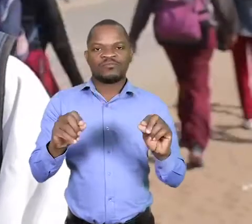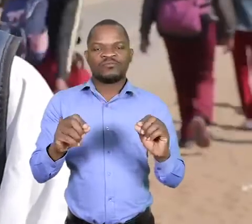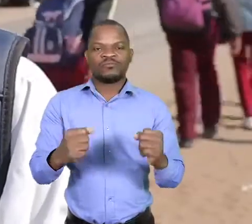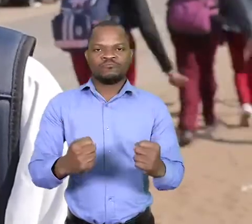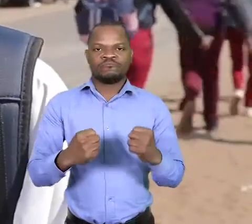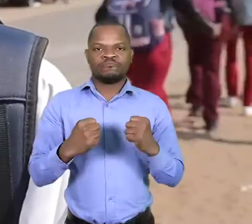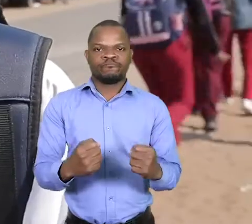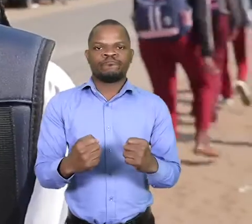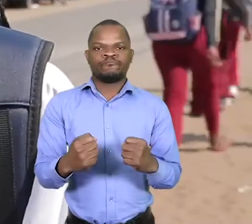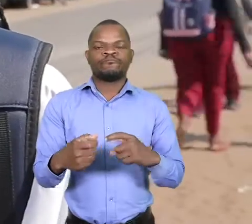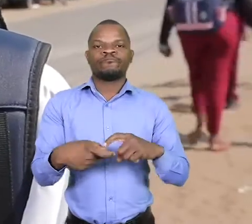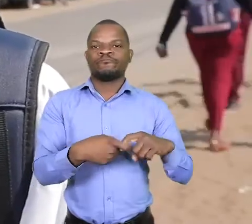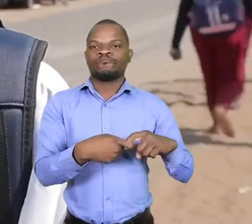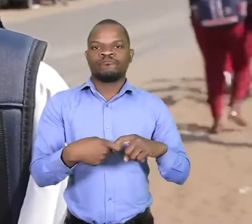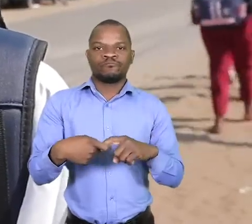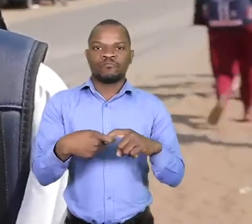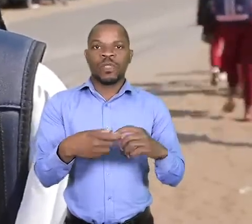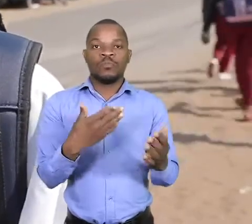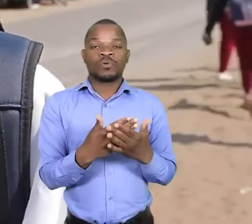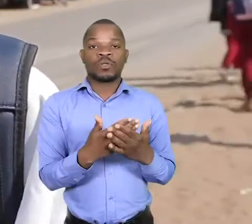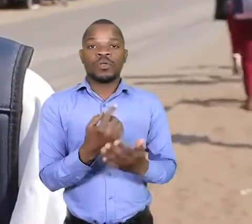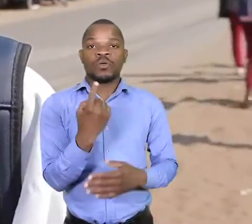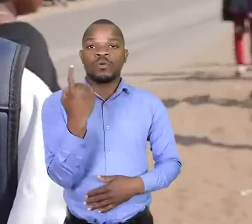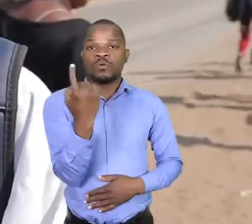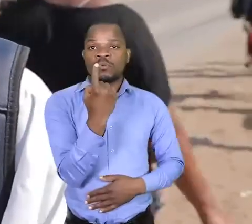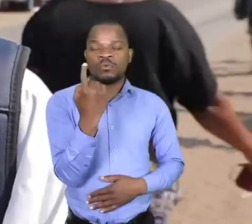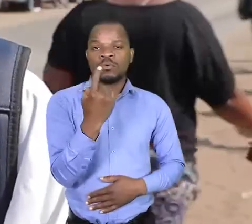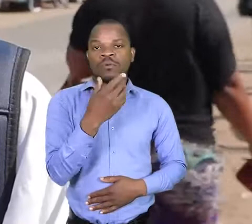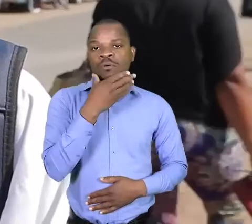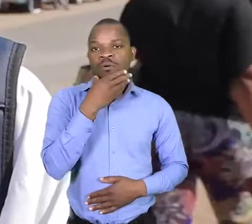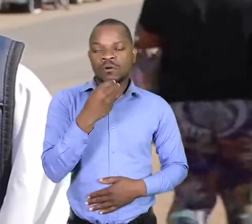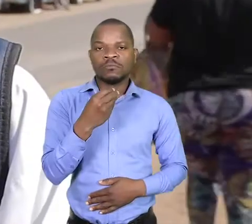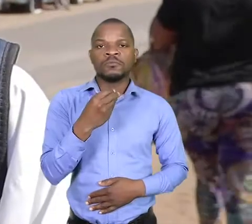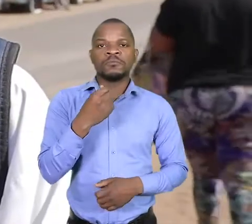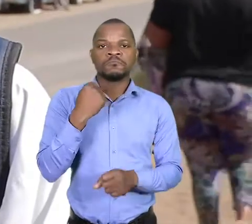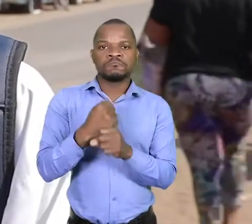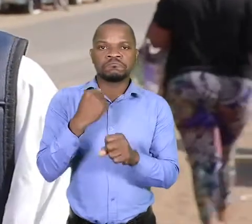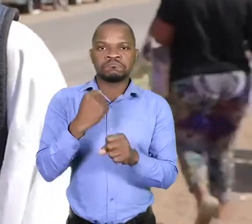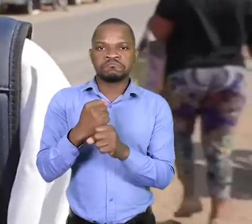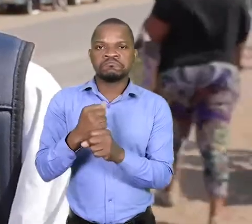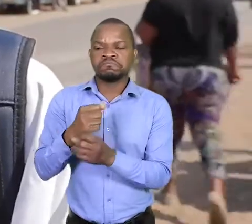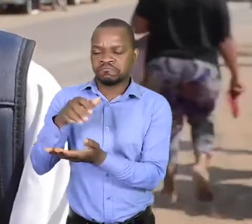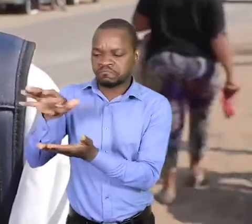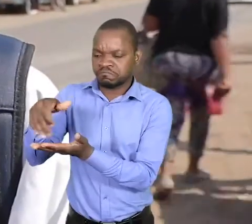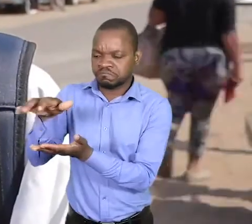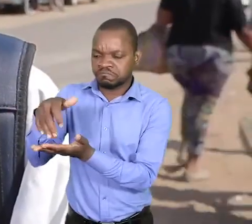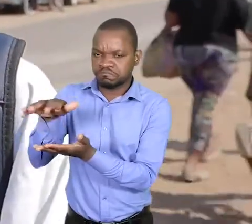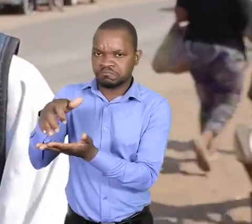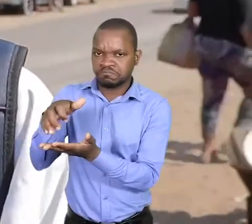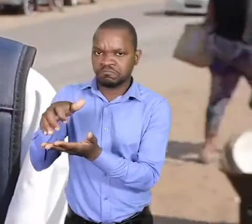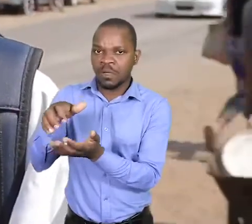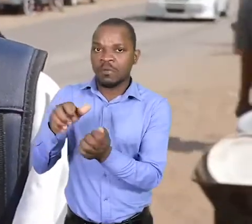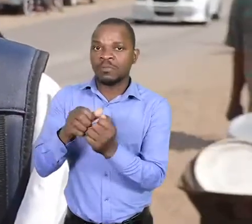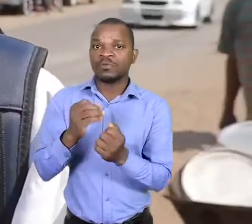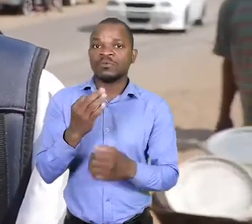ficam vulneráveis e quando temos uma mulher, nesse caso, que consegue também prover o sustento, há de certeza uma segurança,